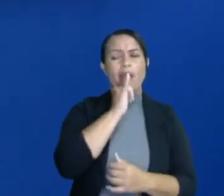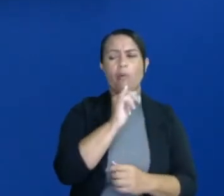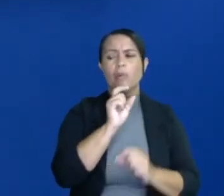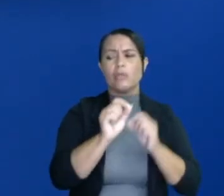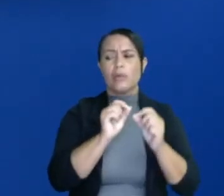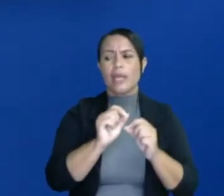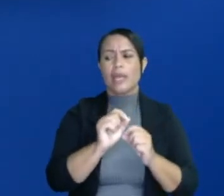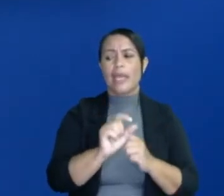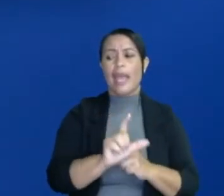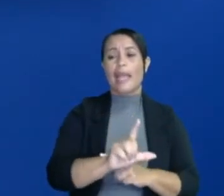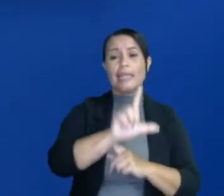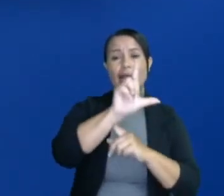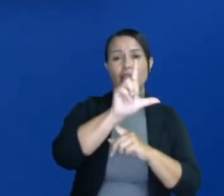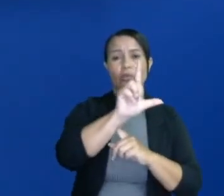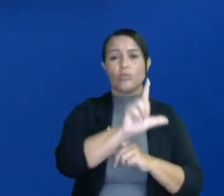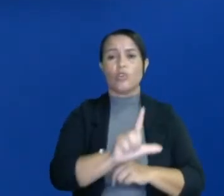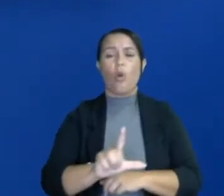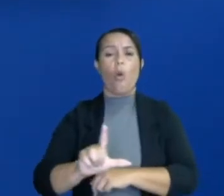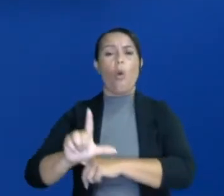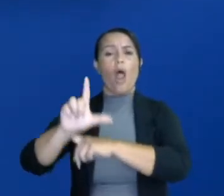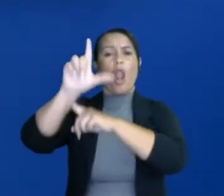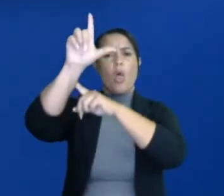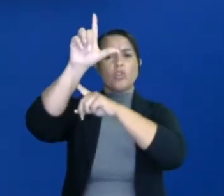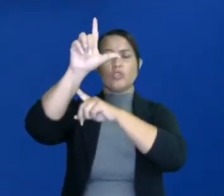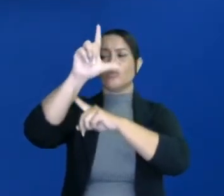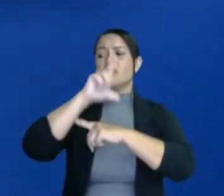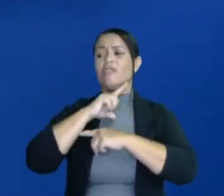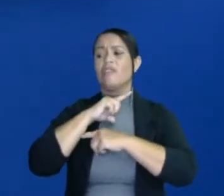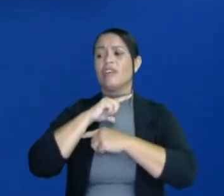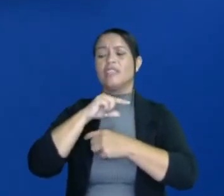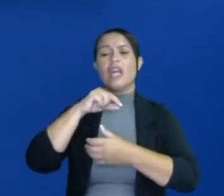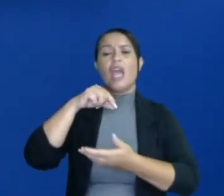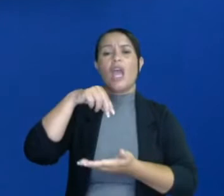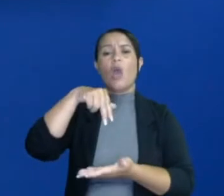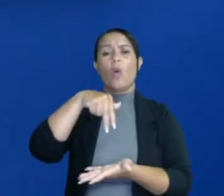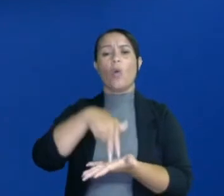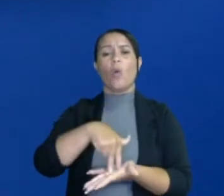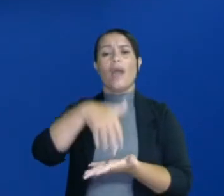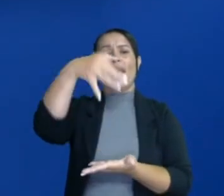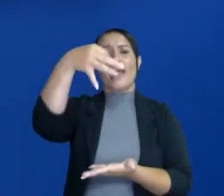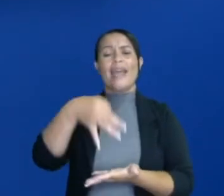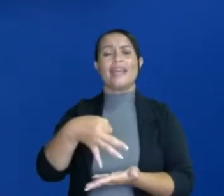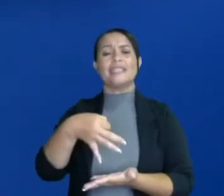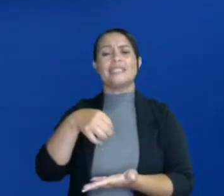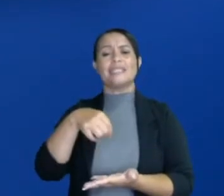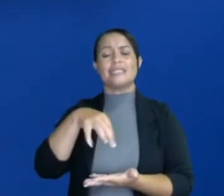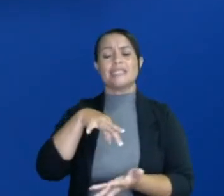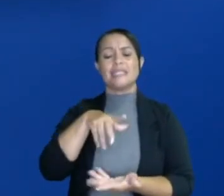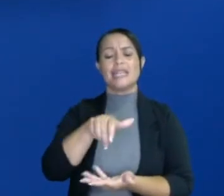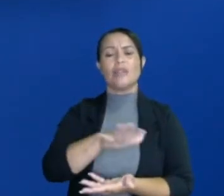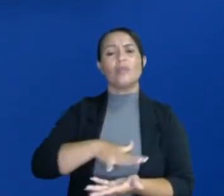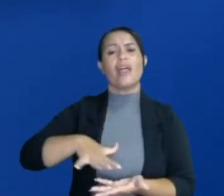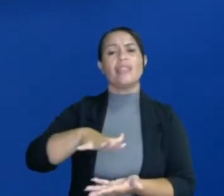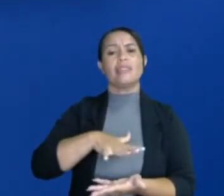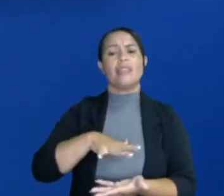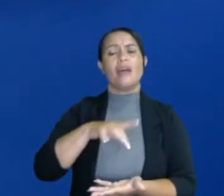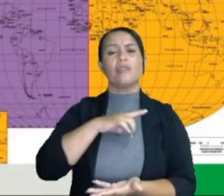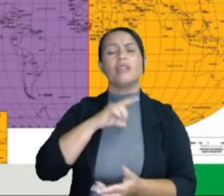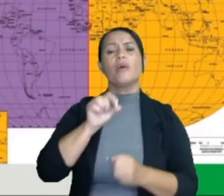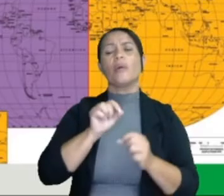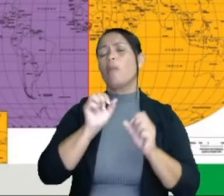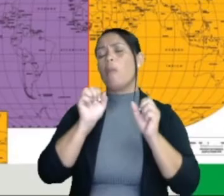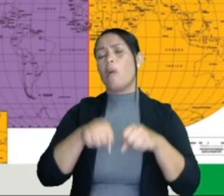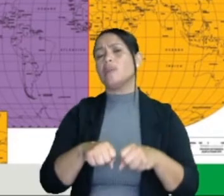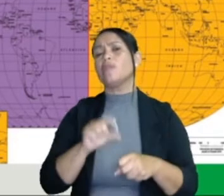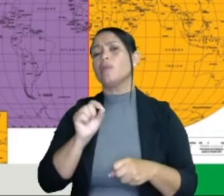latitude com a de longitude, você vai ter a localização exata de um determinado lugar na superfície da Terra. Nesse caso aqui, você tem